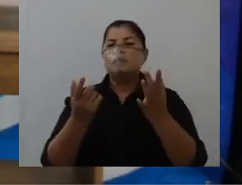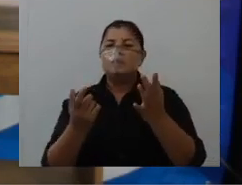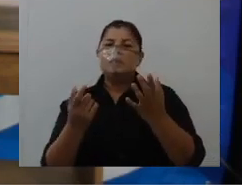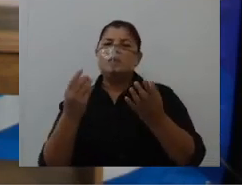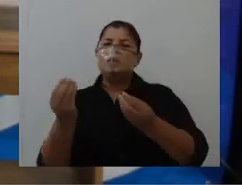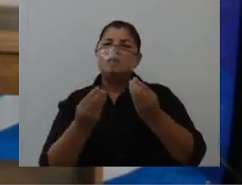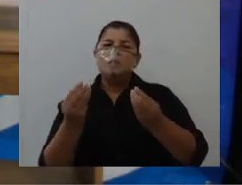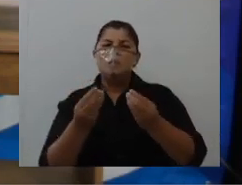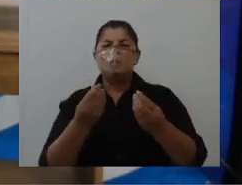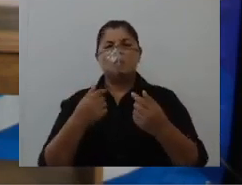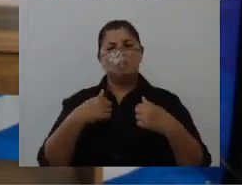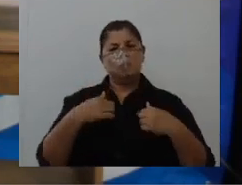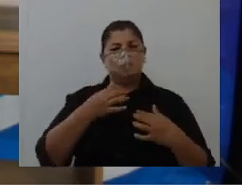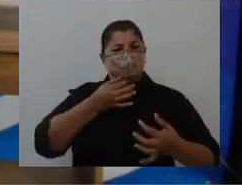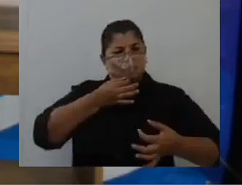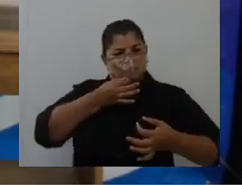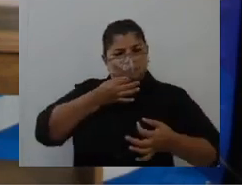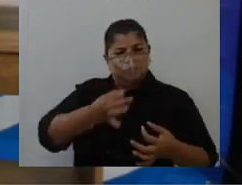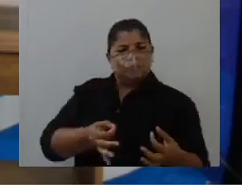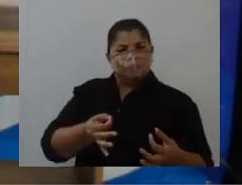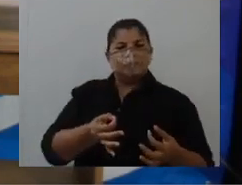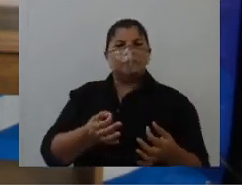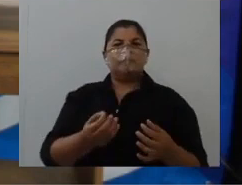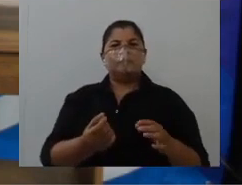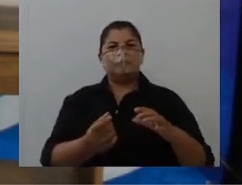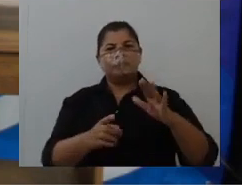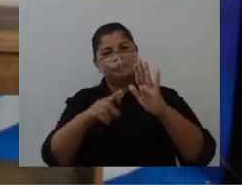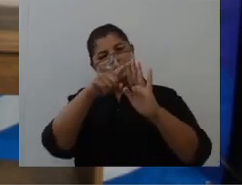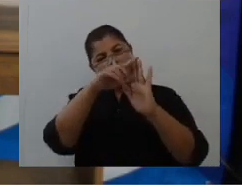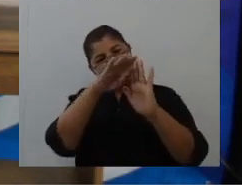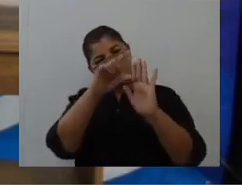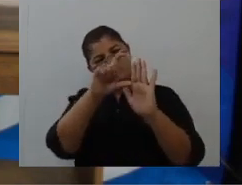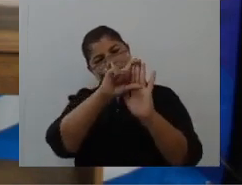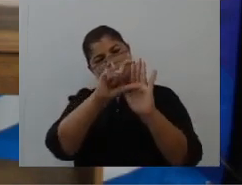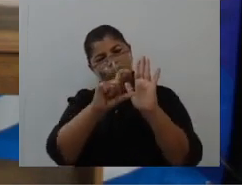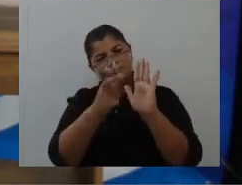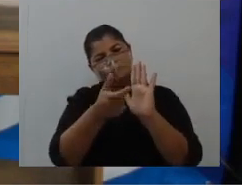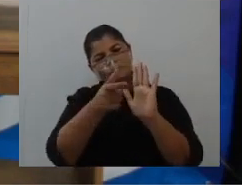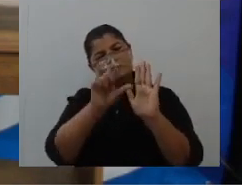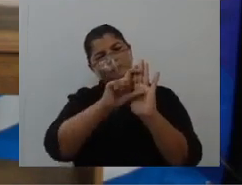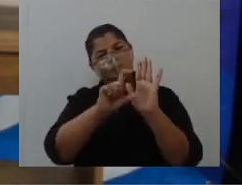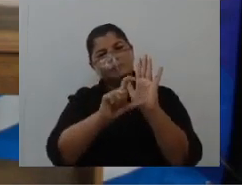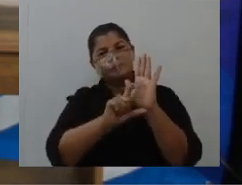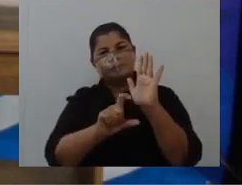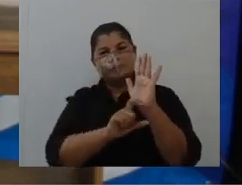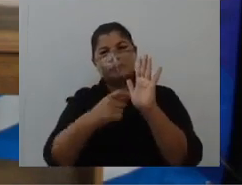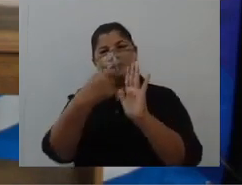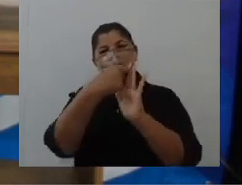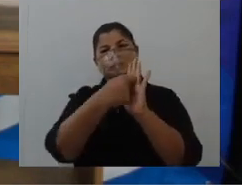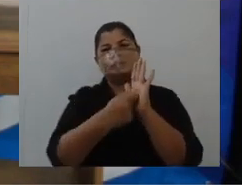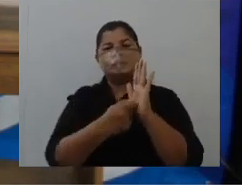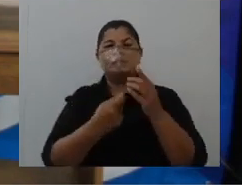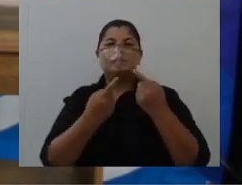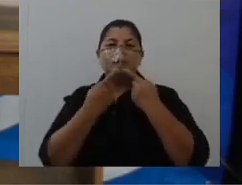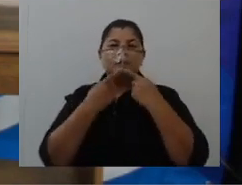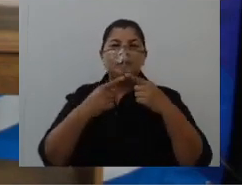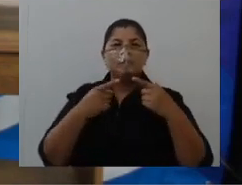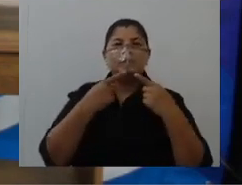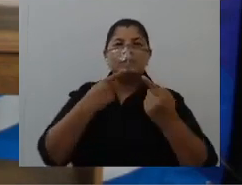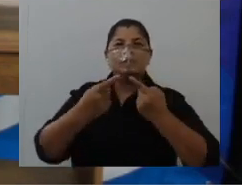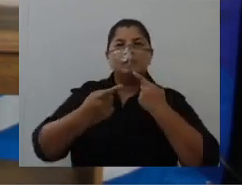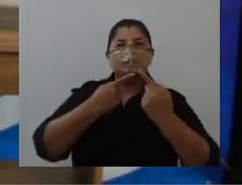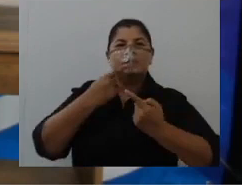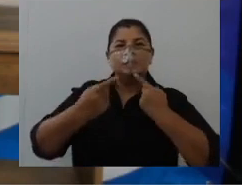proposta de intervenção. Então estamos falando da redação, né, da dissertação argumentativa. Dissertar é escrever,